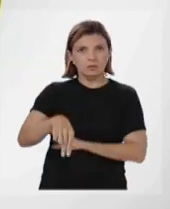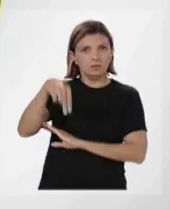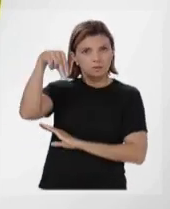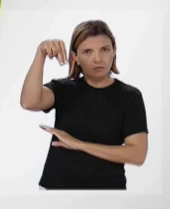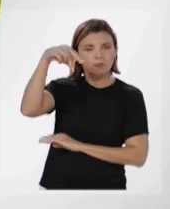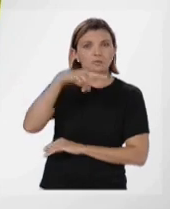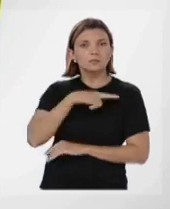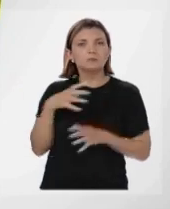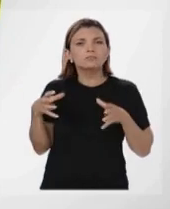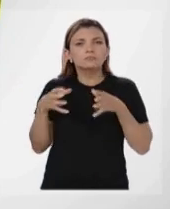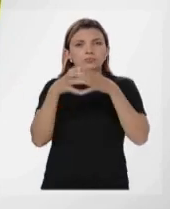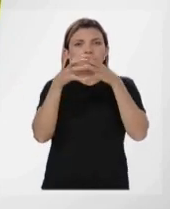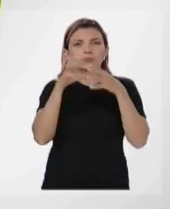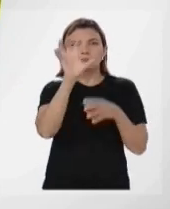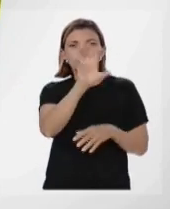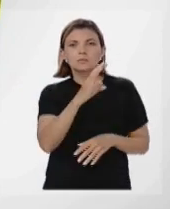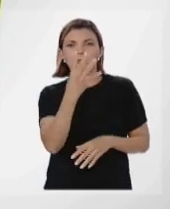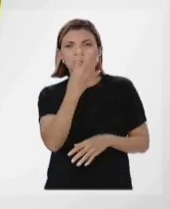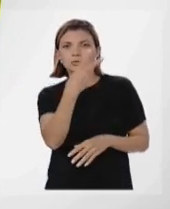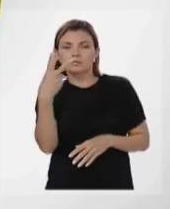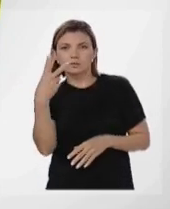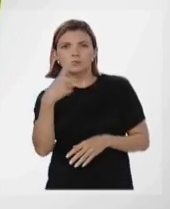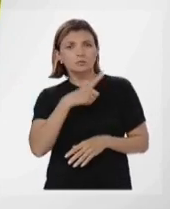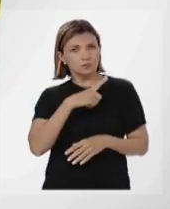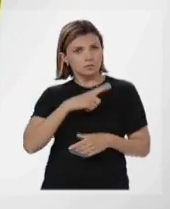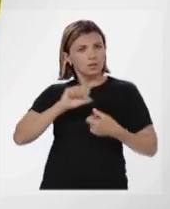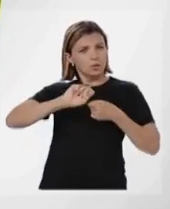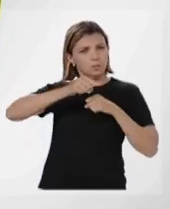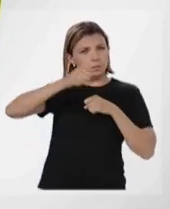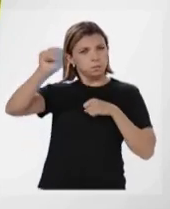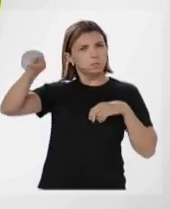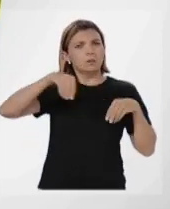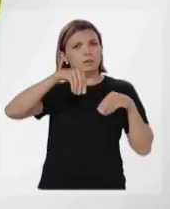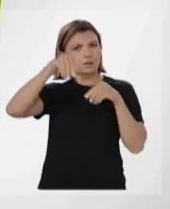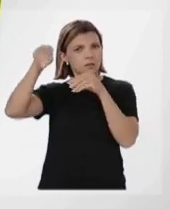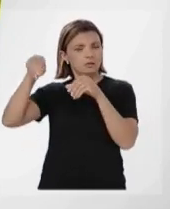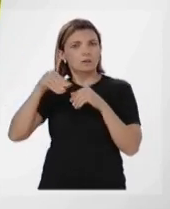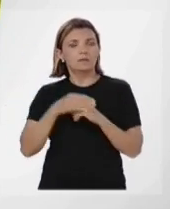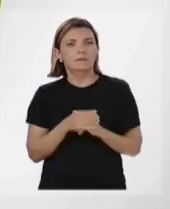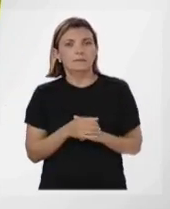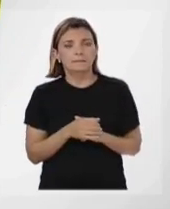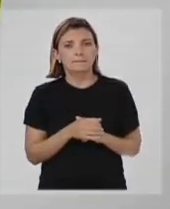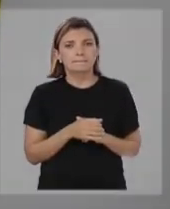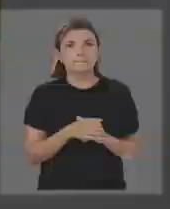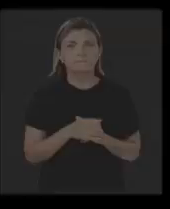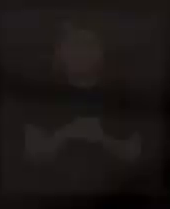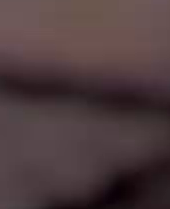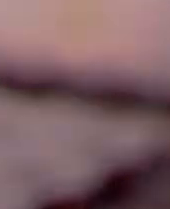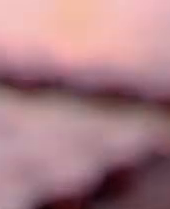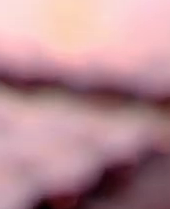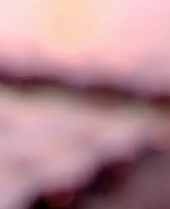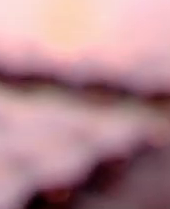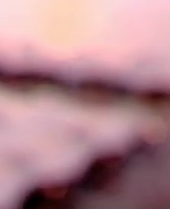formam a região norte e que reúnem juntos 42% de todo o território brasileiro.